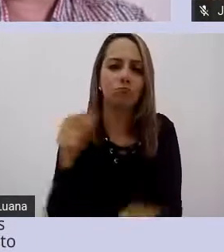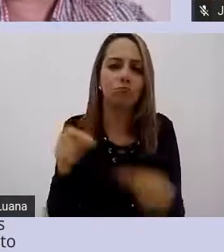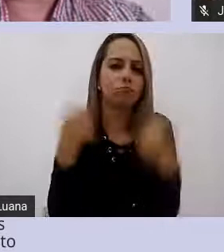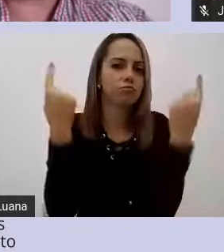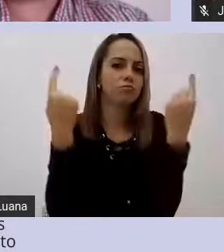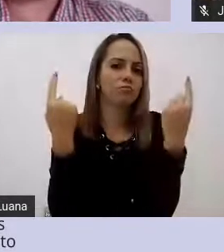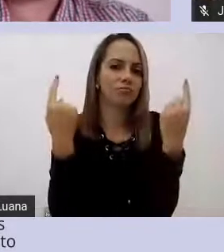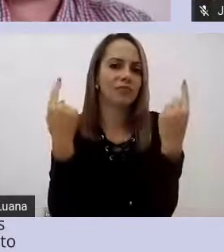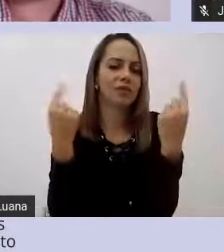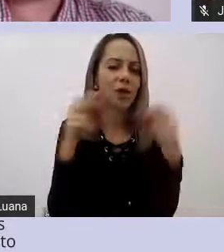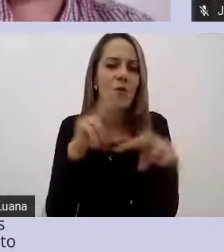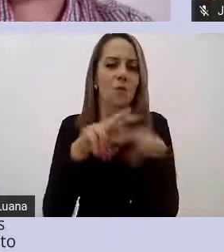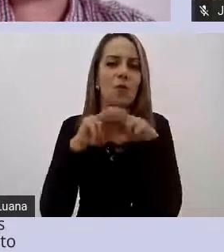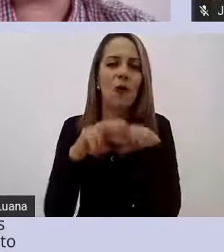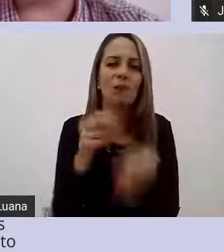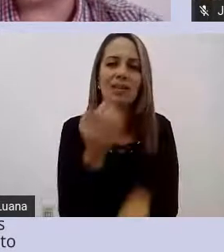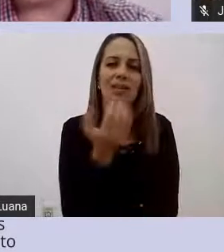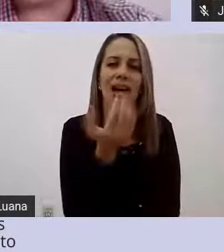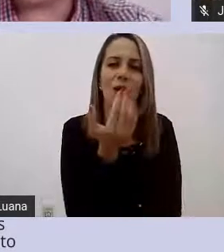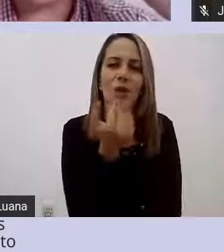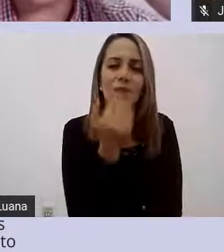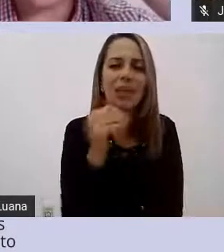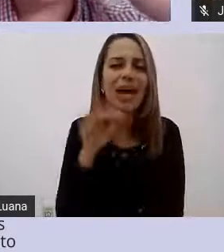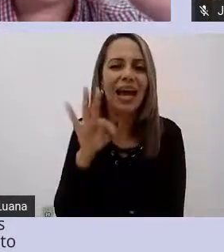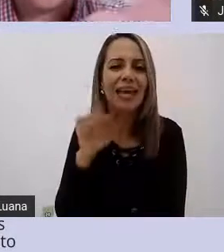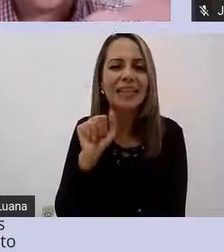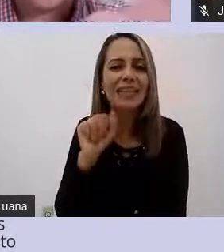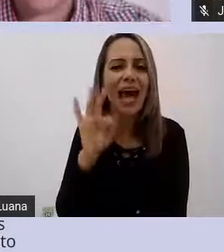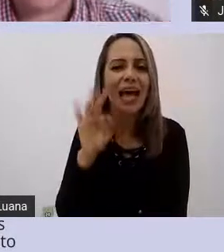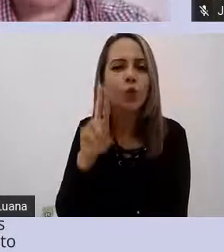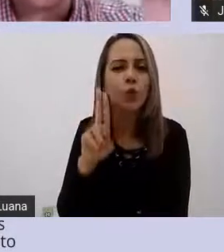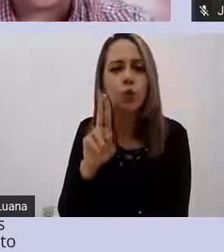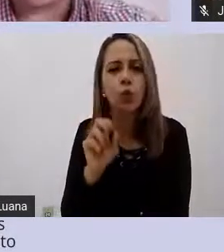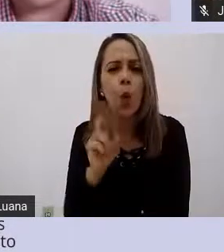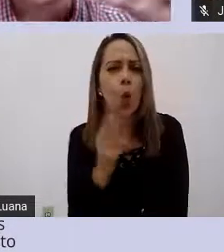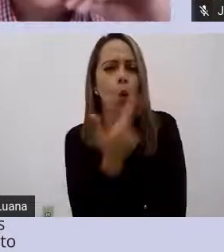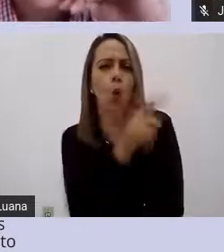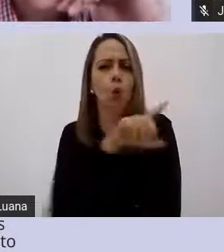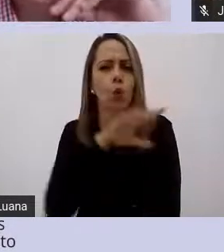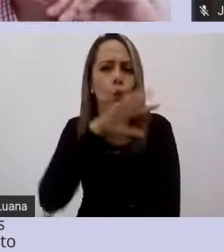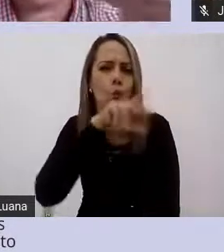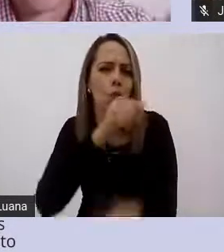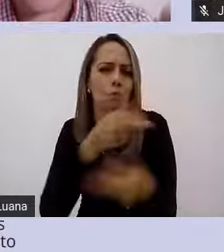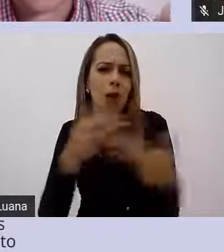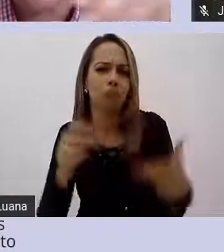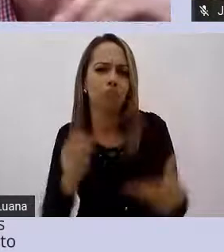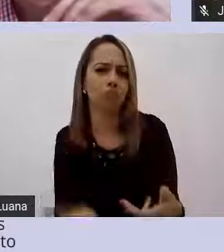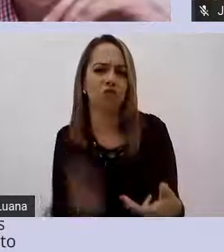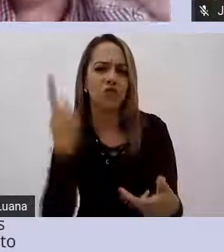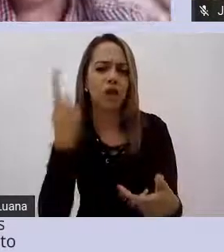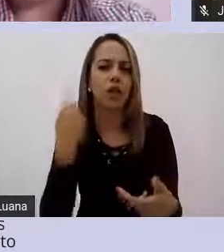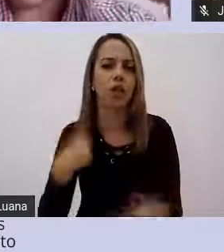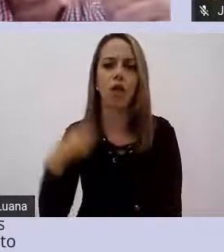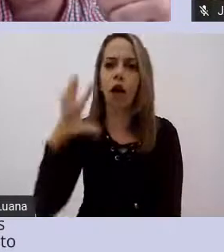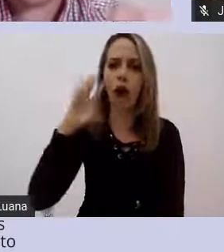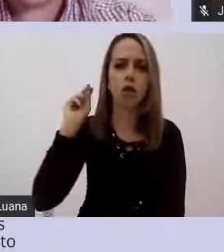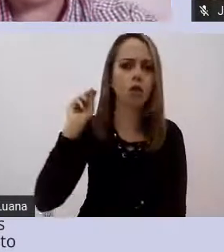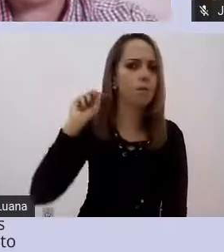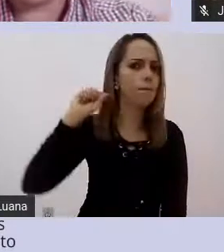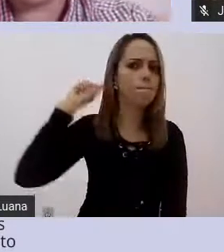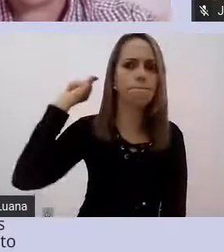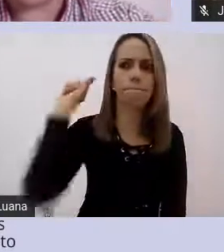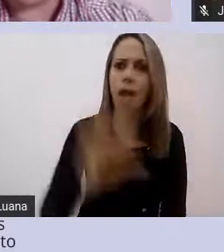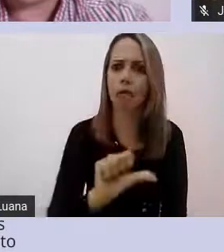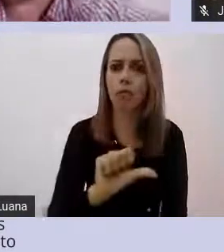do fato deles comerem, acho que era tatu, tamanduá, não sei, era um meme, então eu vi isso, achei péssimo. E aí, na hora que o